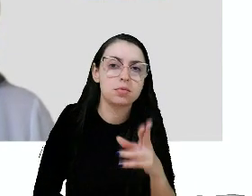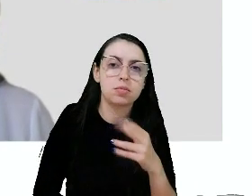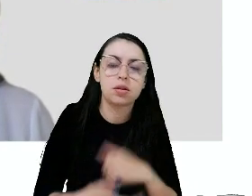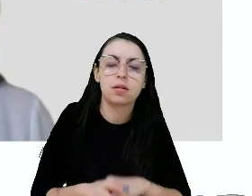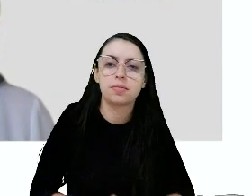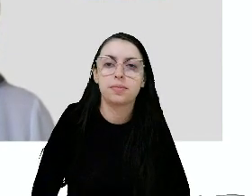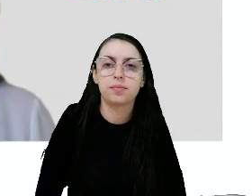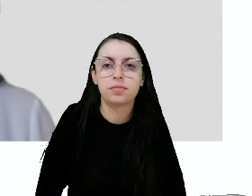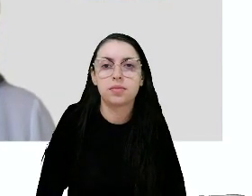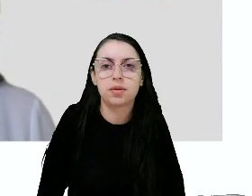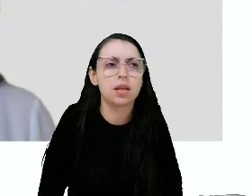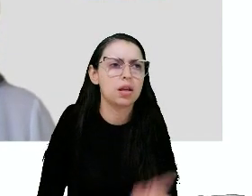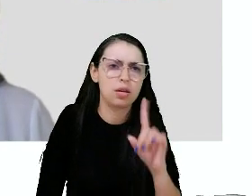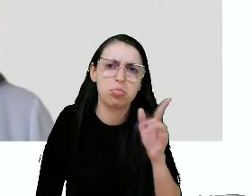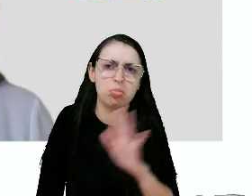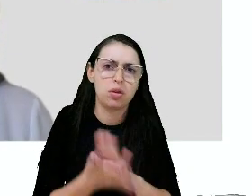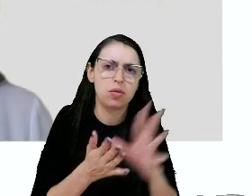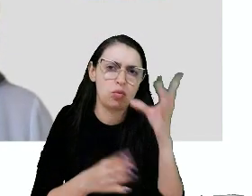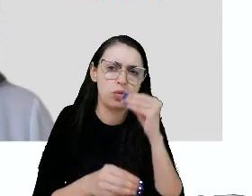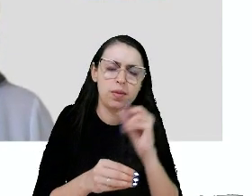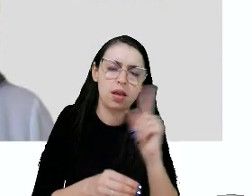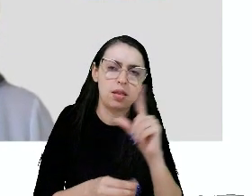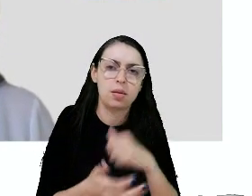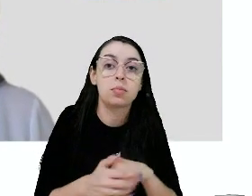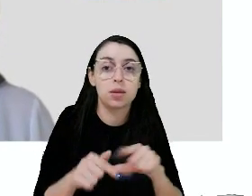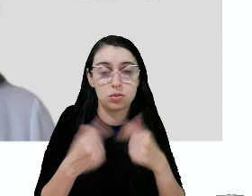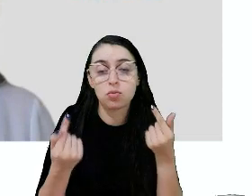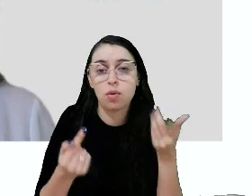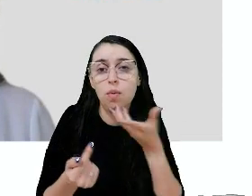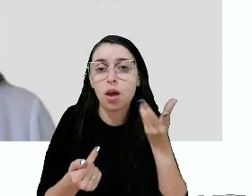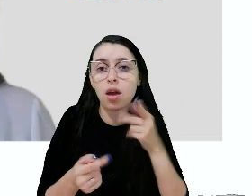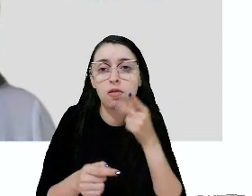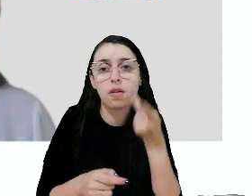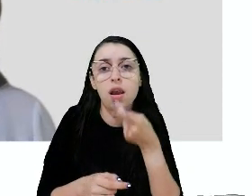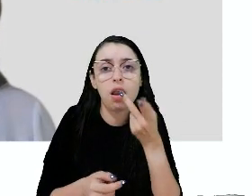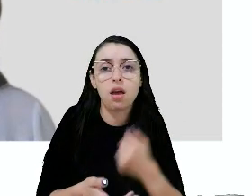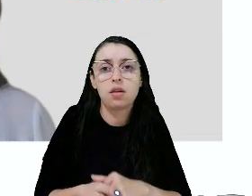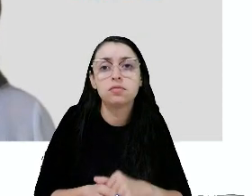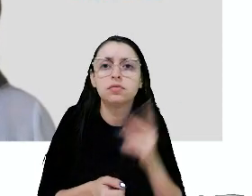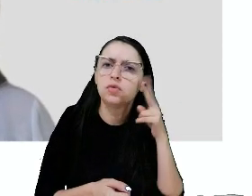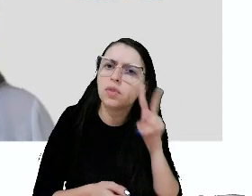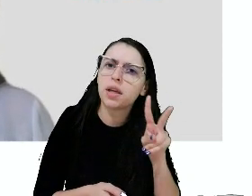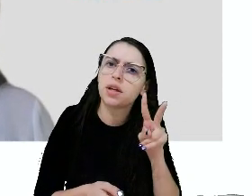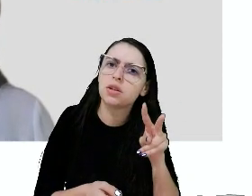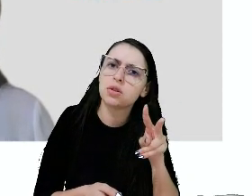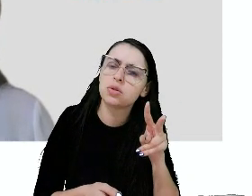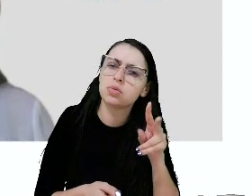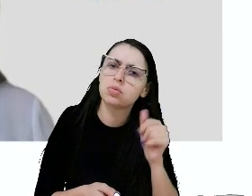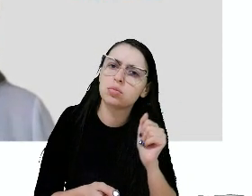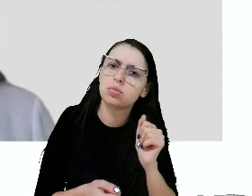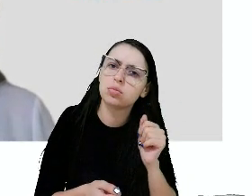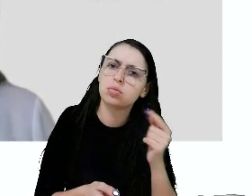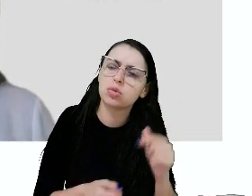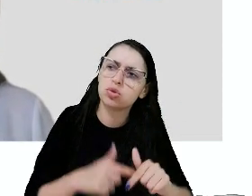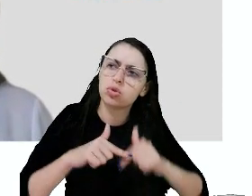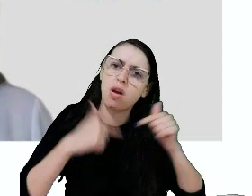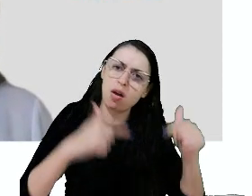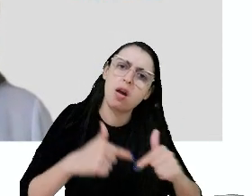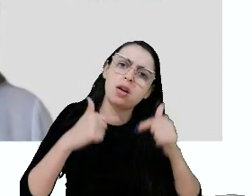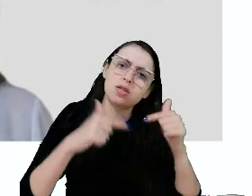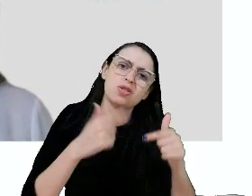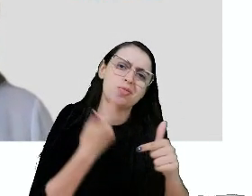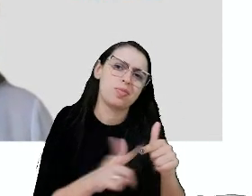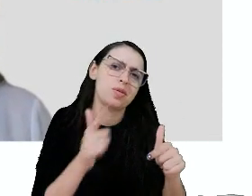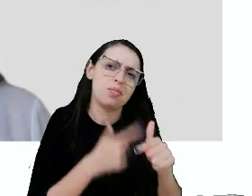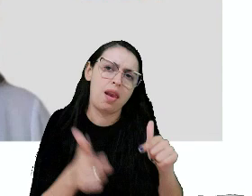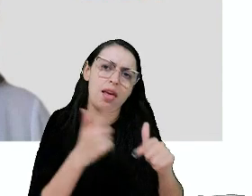uma resposta a isso, e não é isso que eu vou pôr no ar, mas o que eu quero dizer a vocês é o seguinte, vejam, então nós enfrentamos